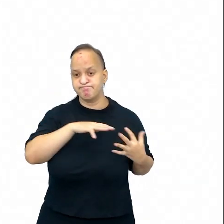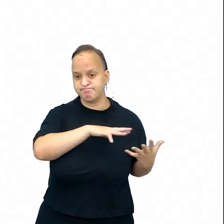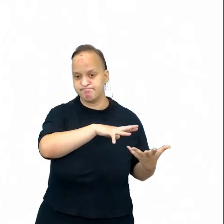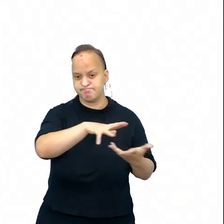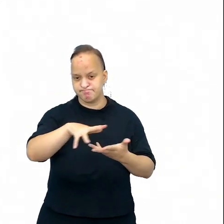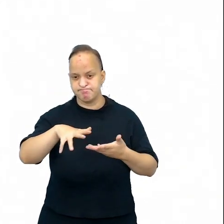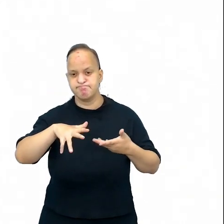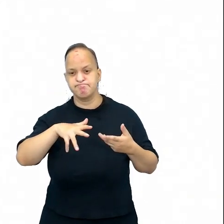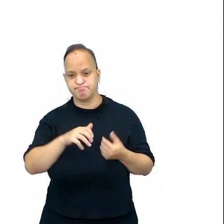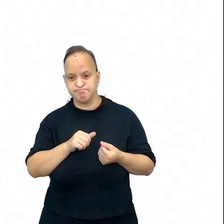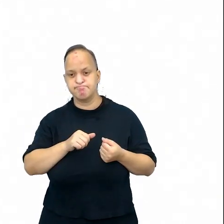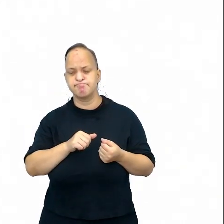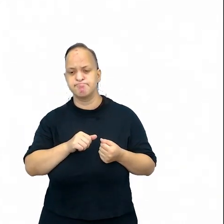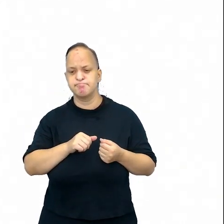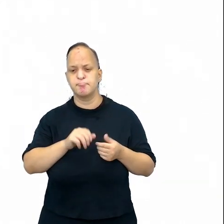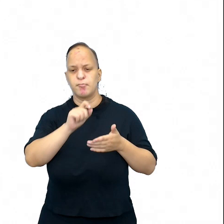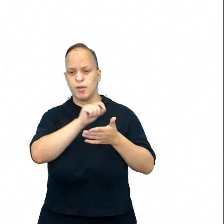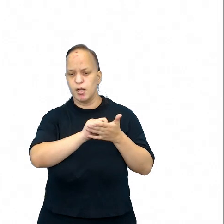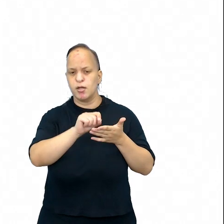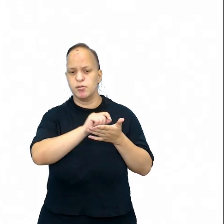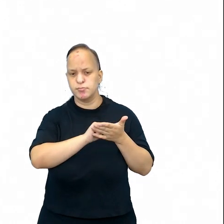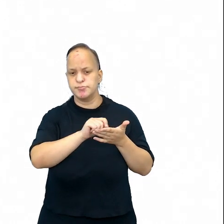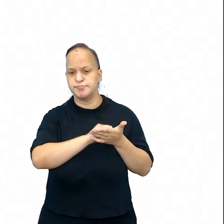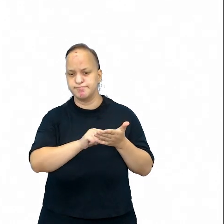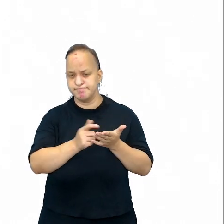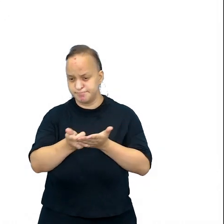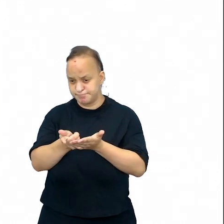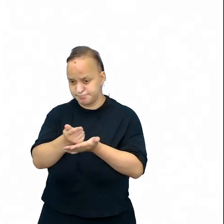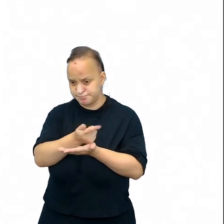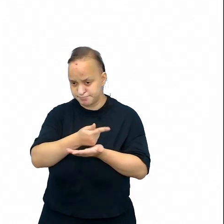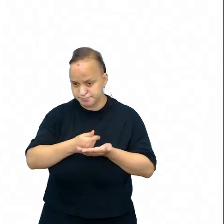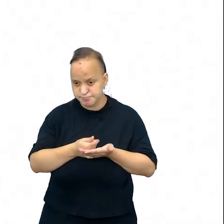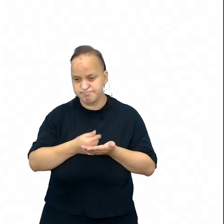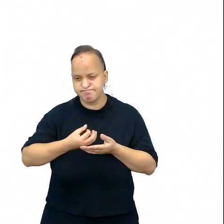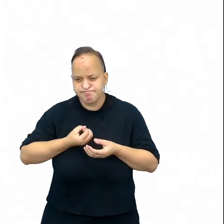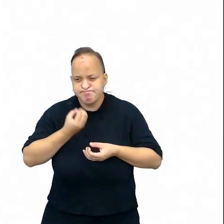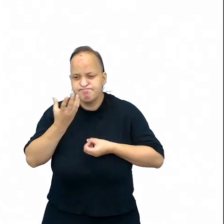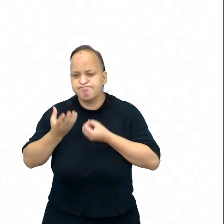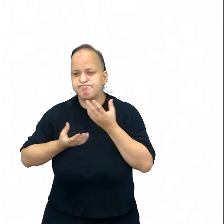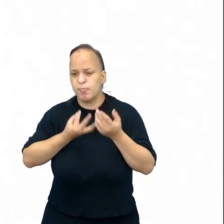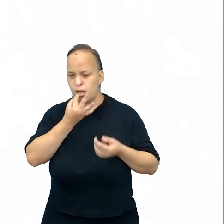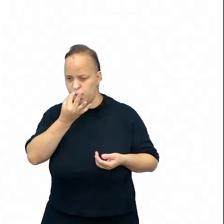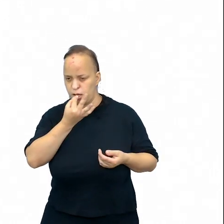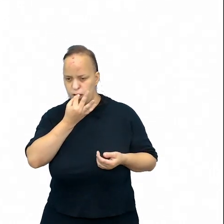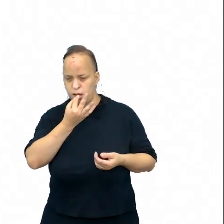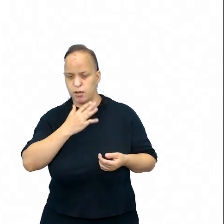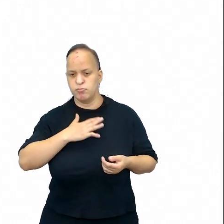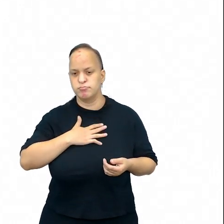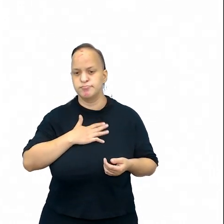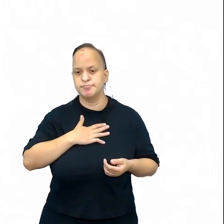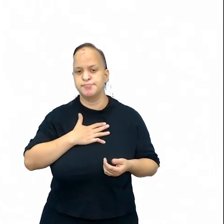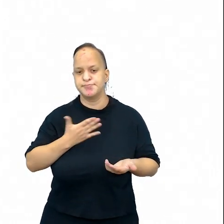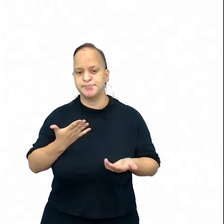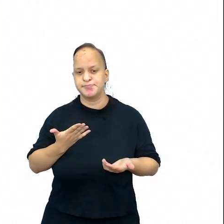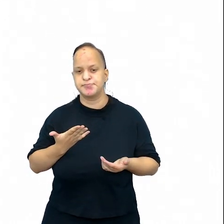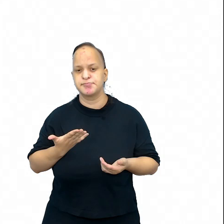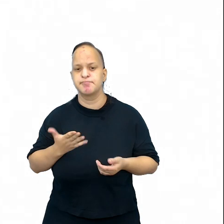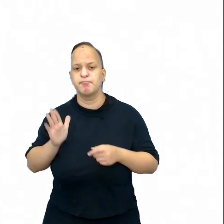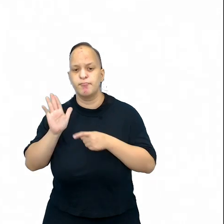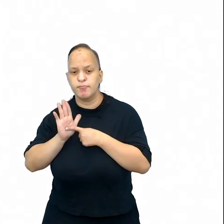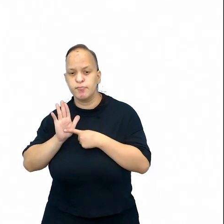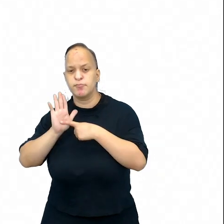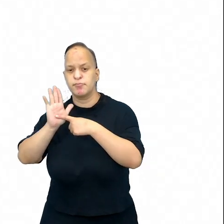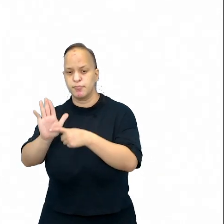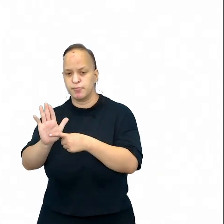cultural, resenhas, aí estão mais no gênero de expor, né, ideias, tá? E aí apresentando